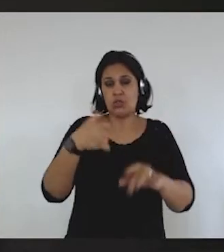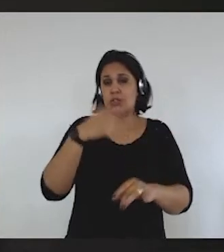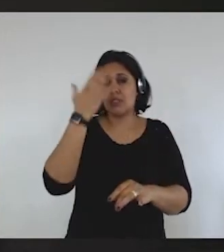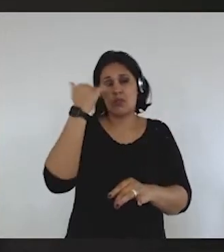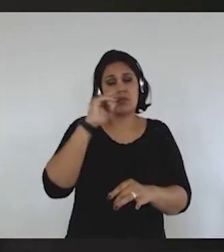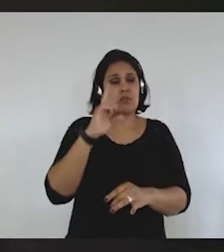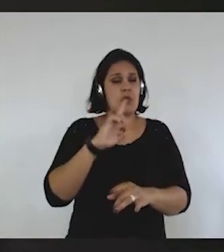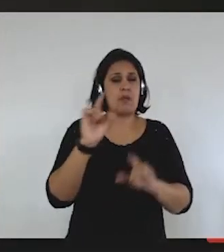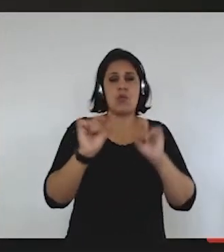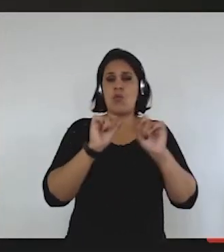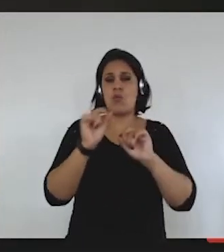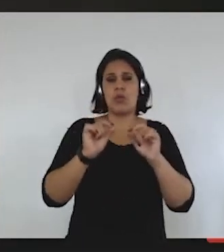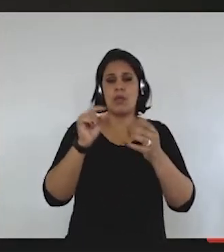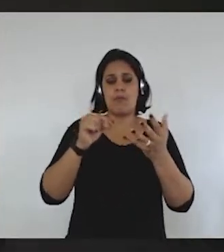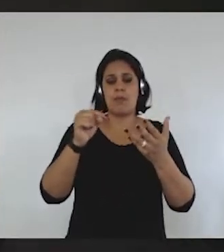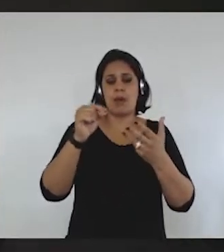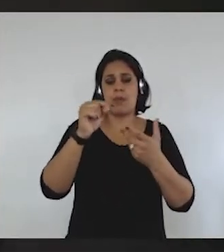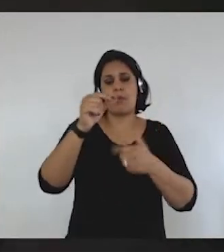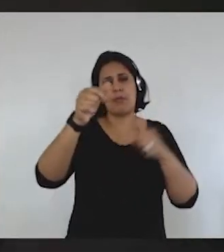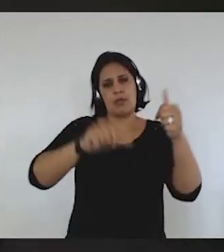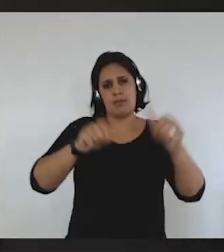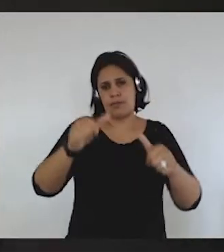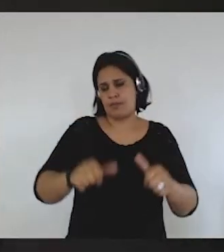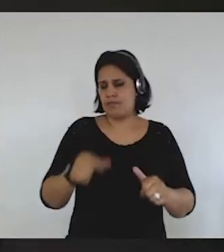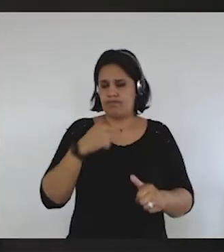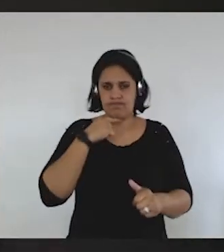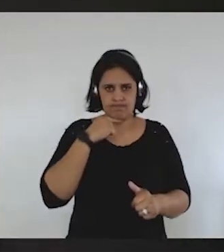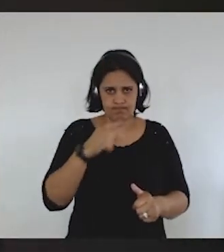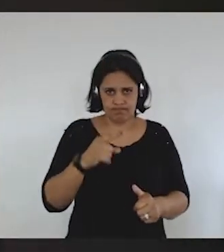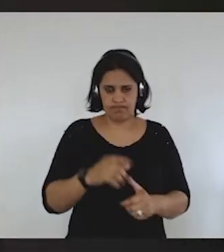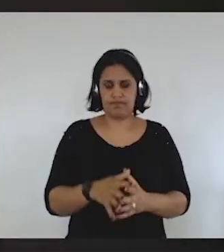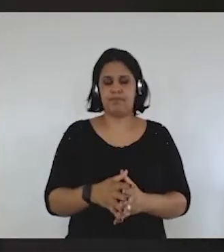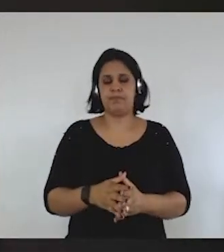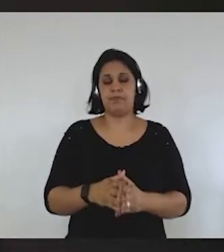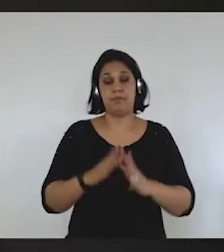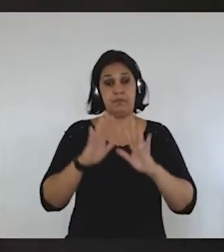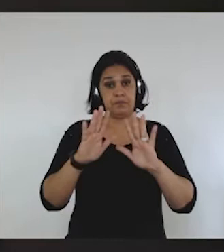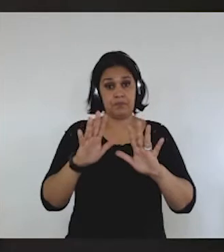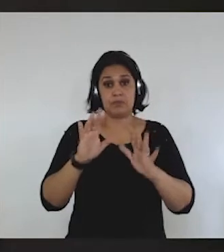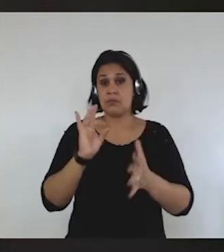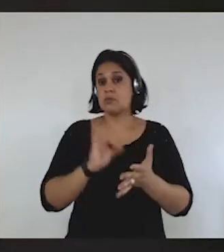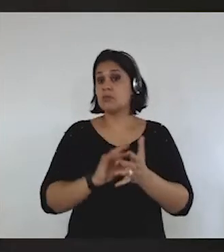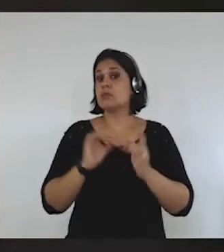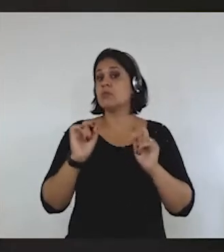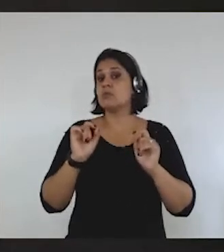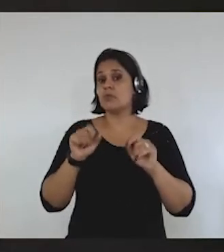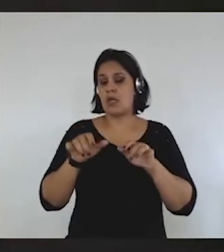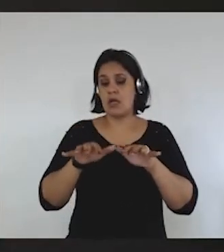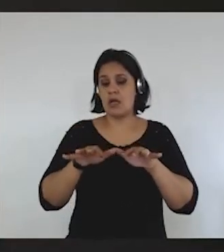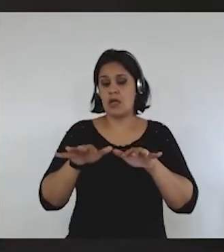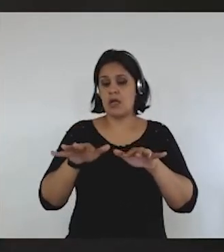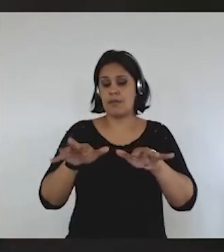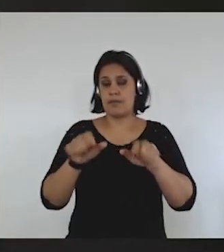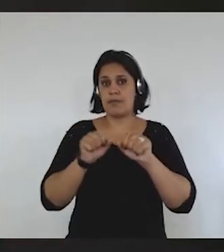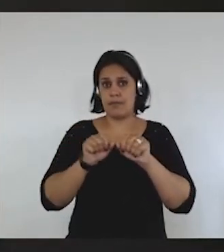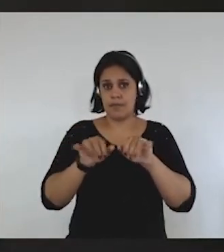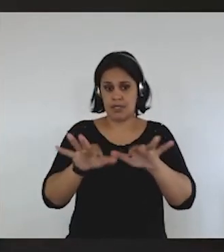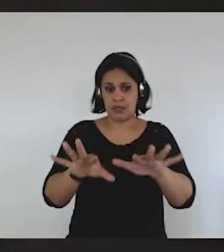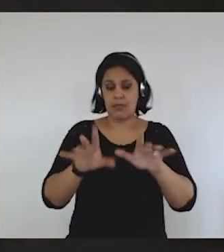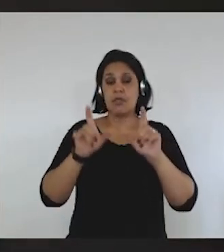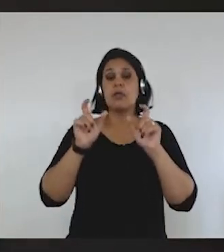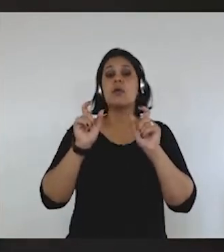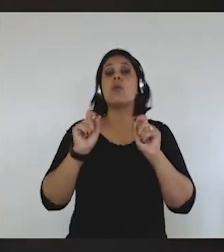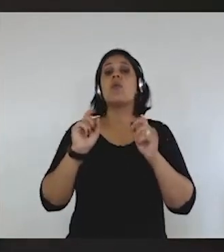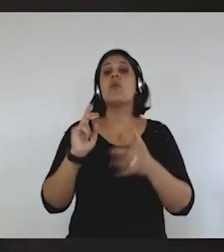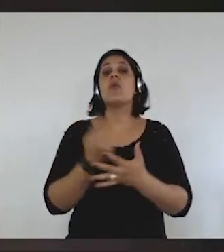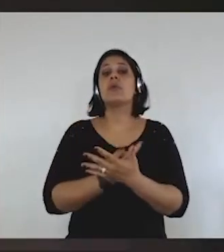os contornos desse processo. Fato é que a pandemia chacoalhou as estruturas do direito